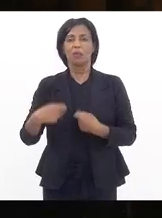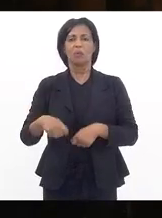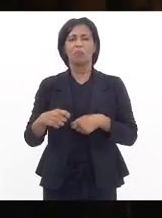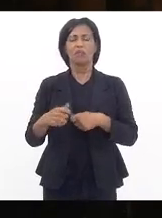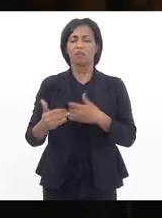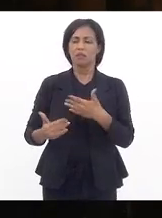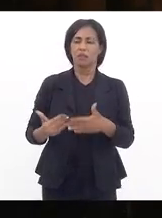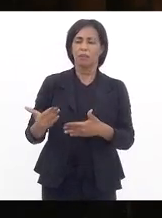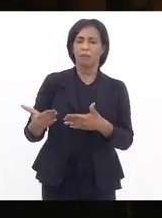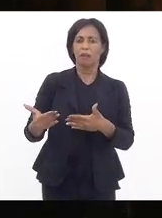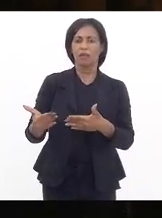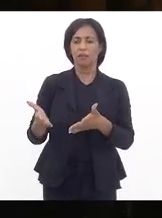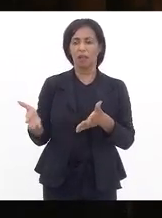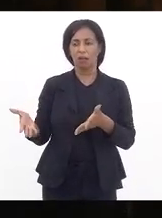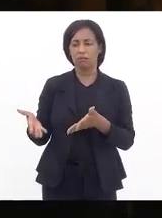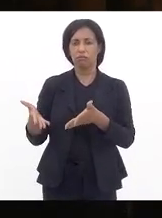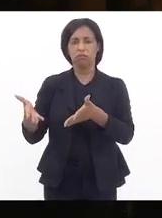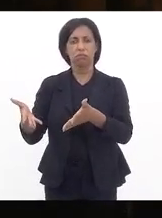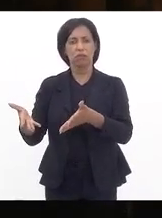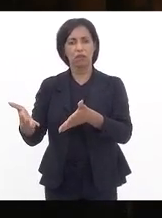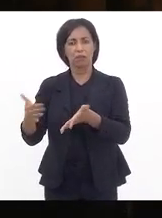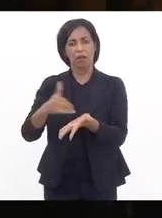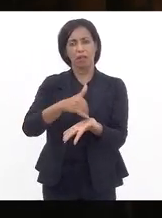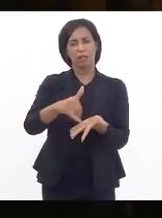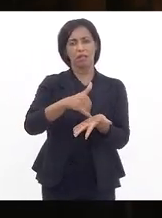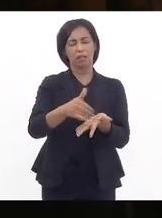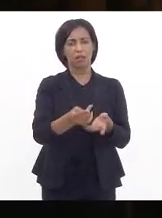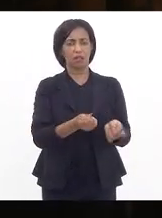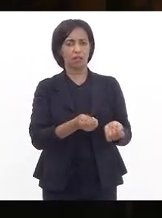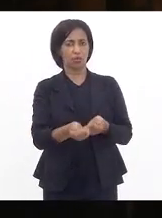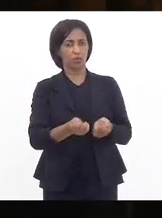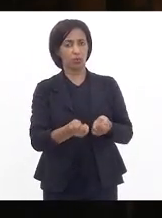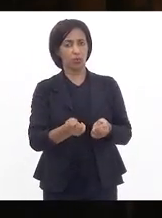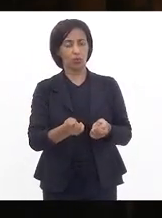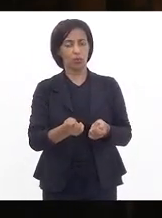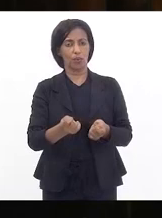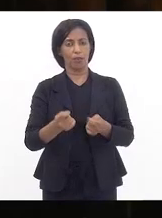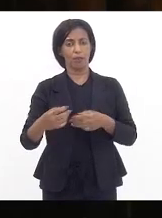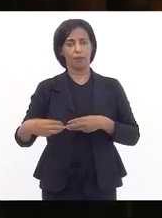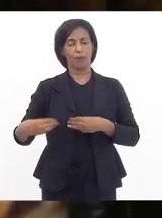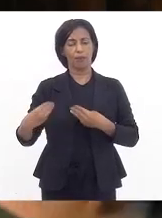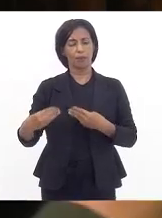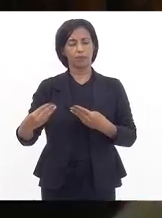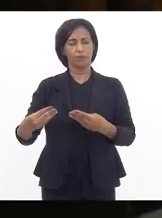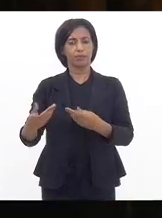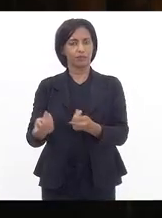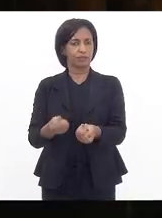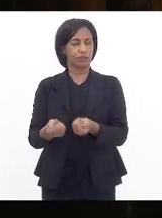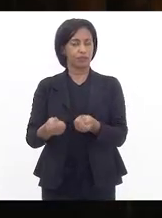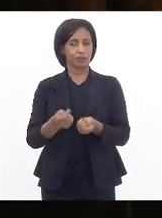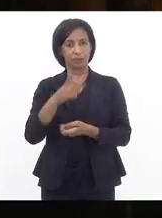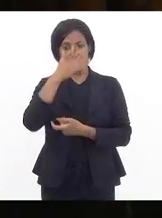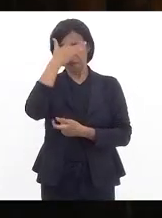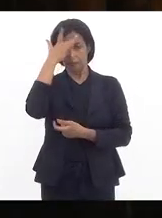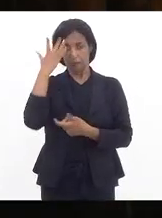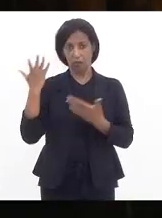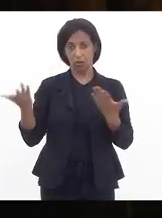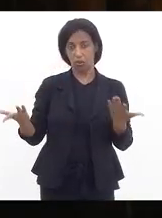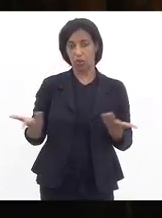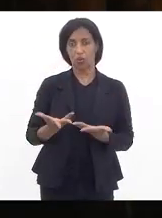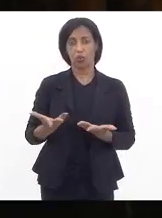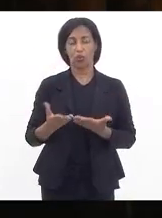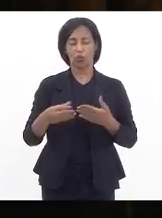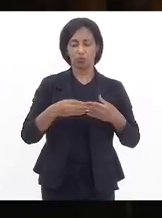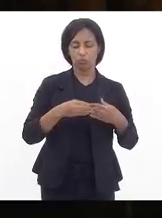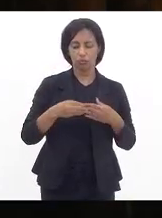precisa passar somente pelas secretarias de Economia pelo Ministério da economia as pessoas que hoje